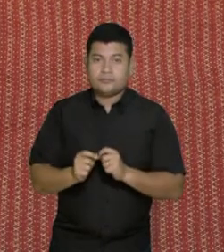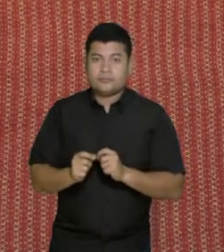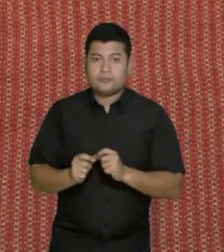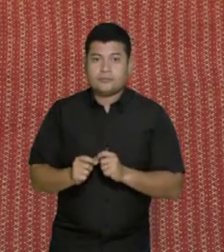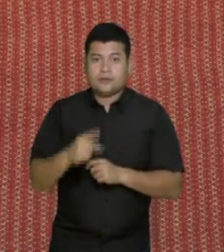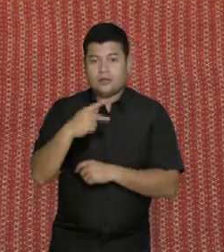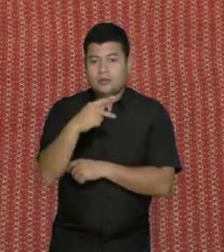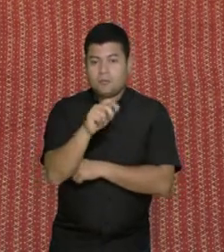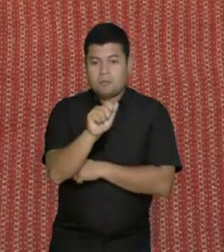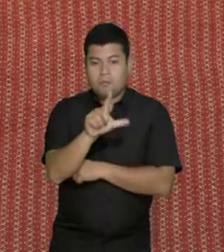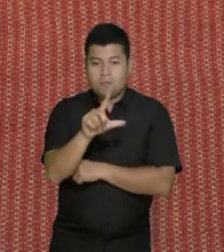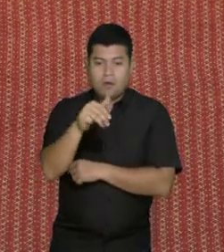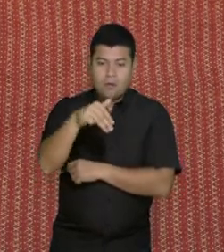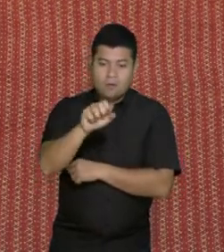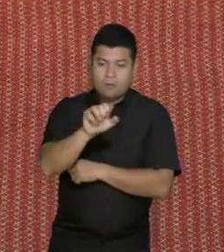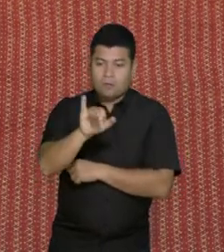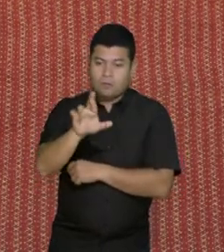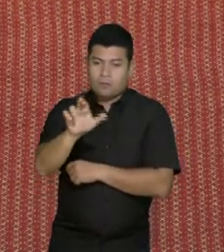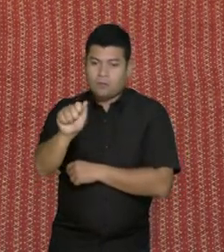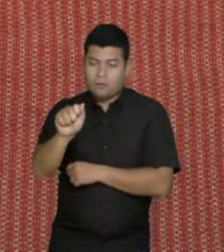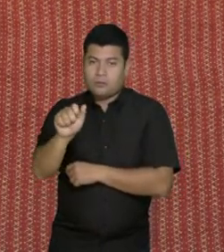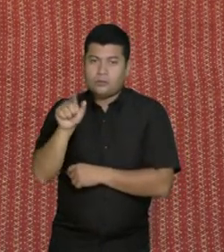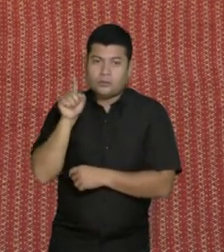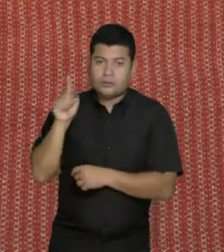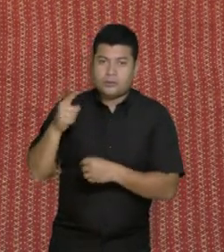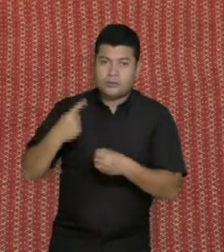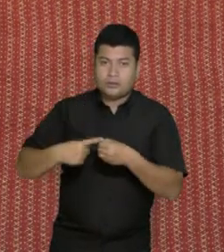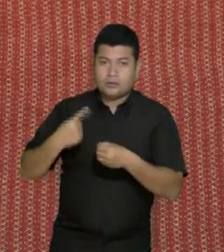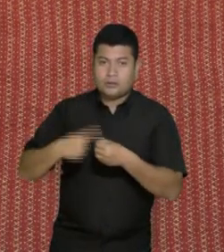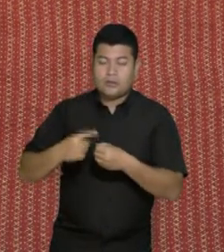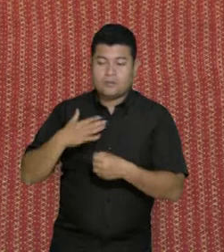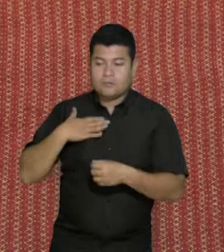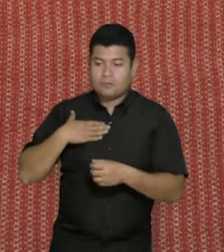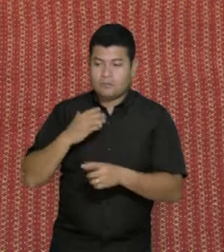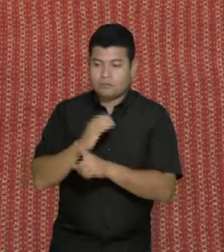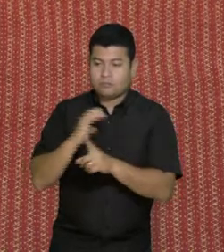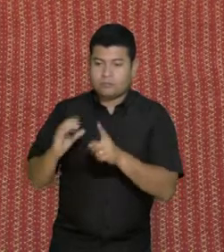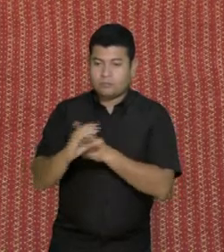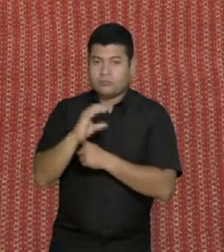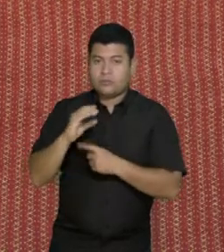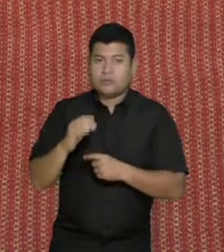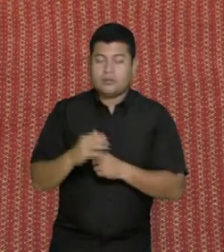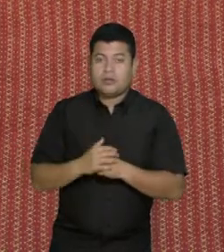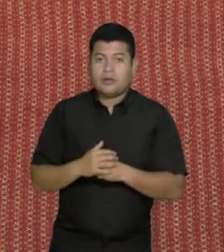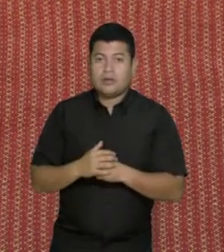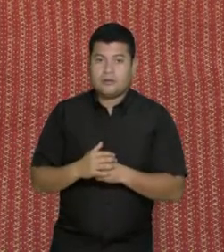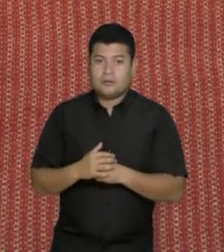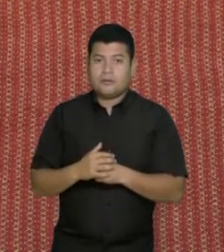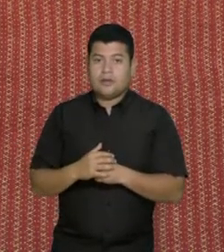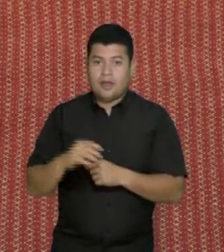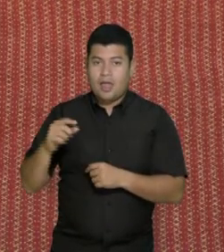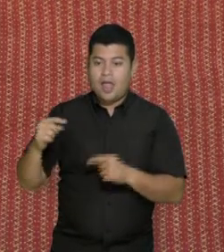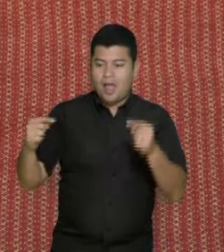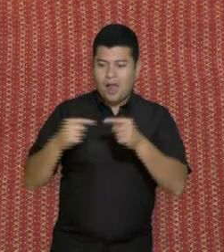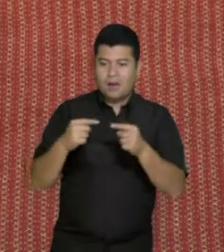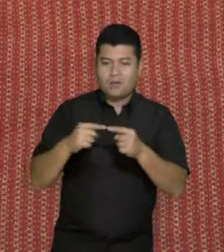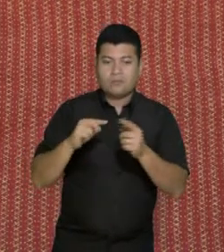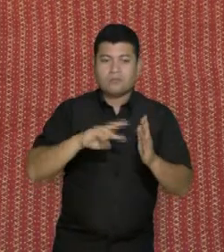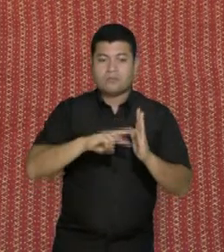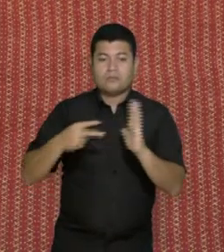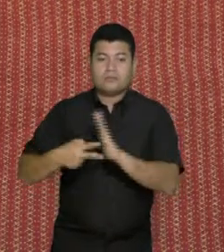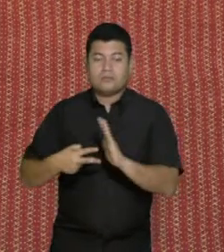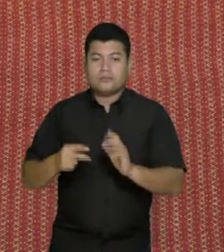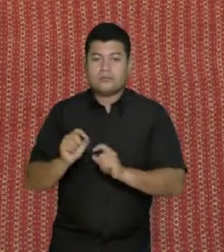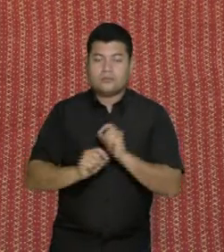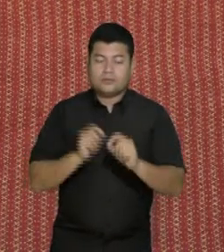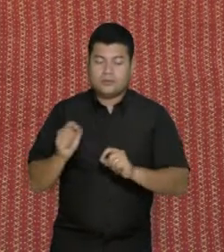Palmeira, na nossa cidade, na minha comunidade, o nome Palmeira já significa festa. Bonito,